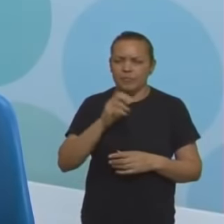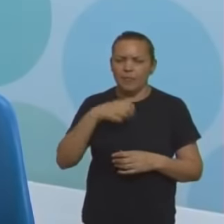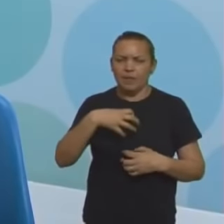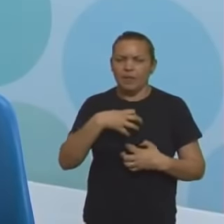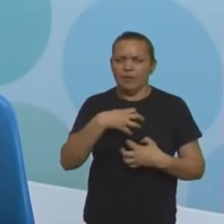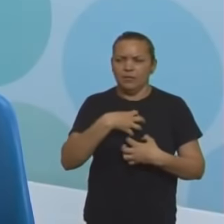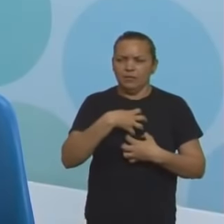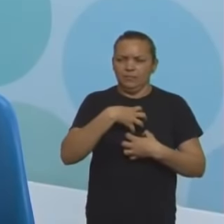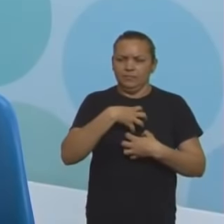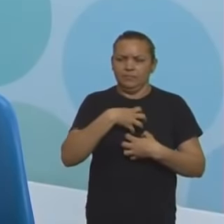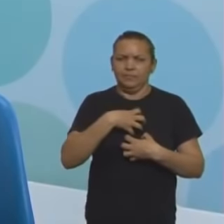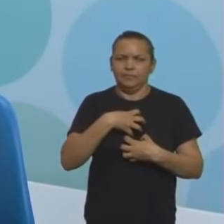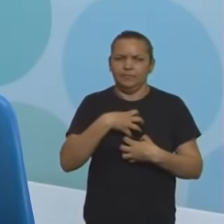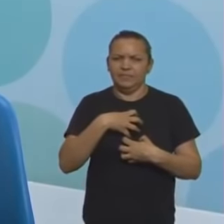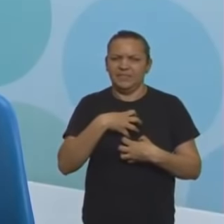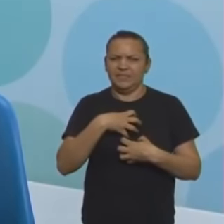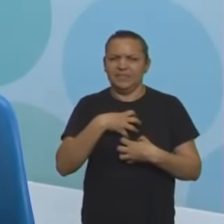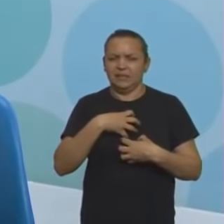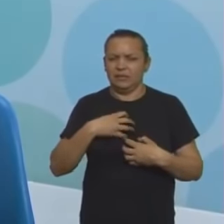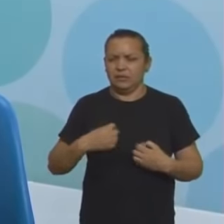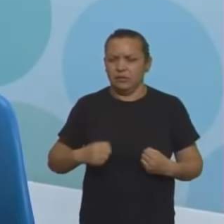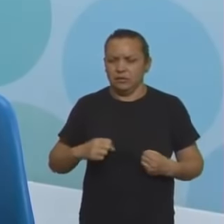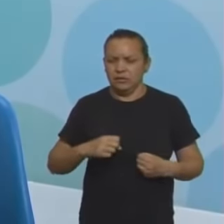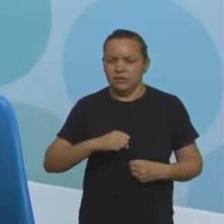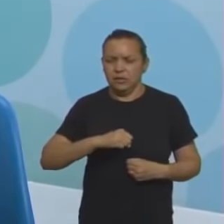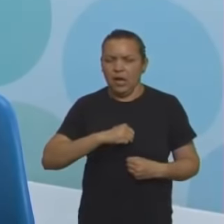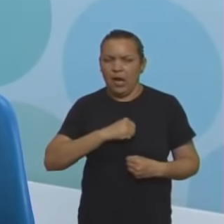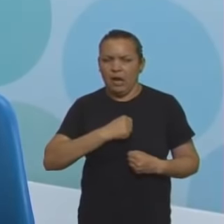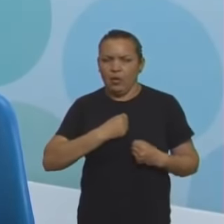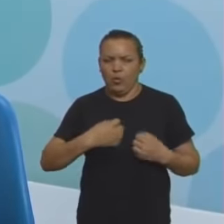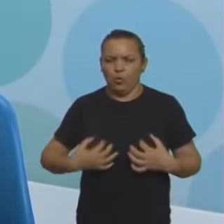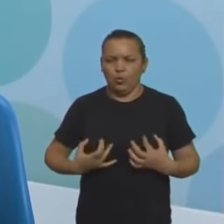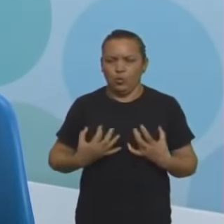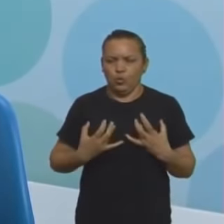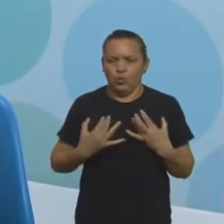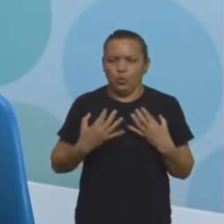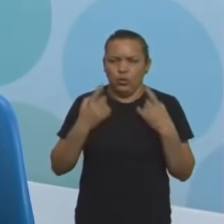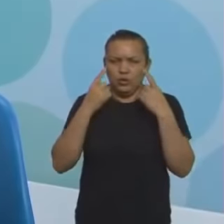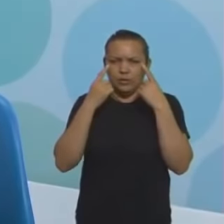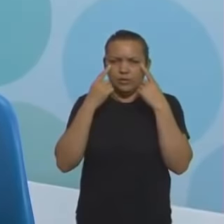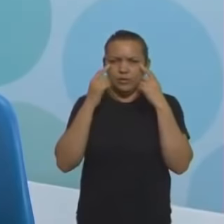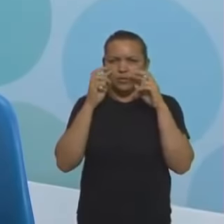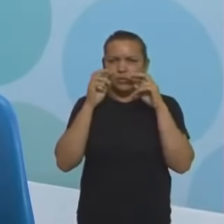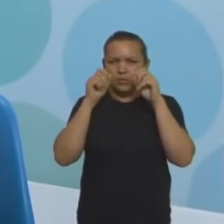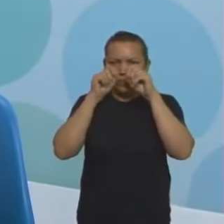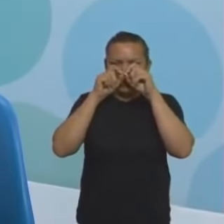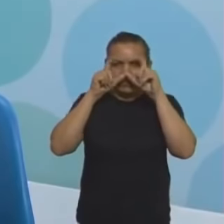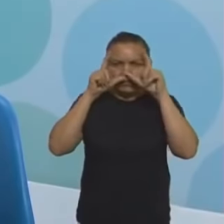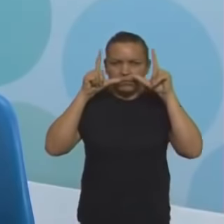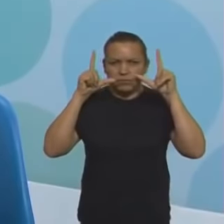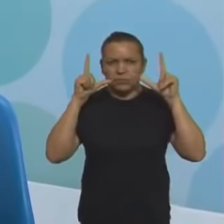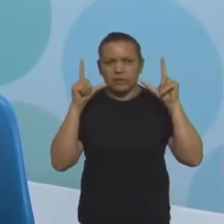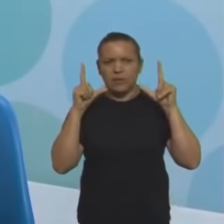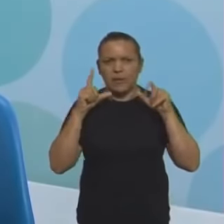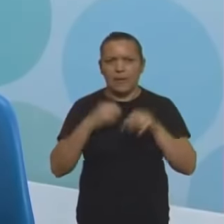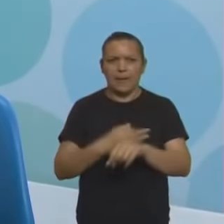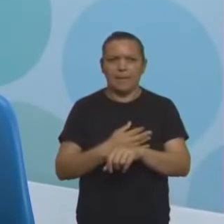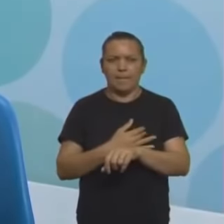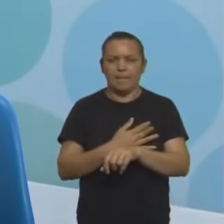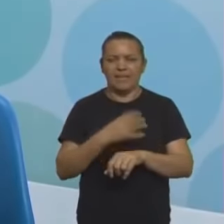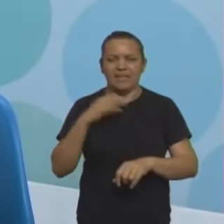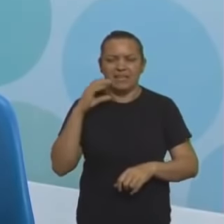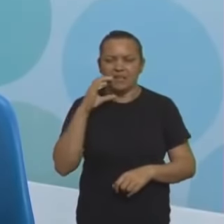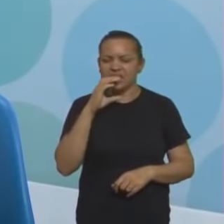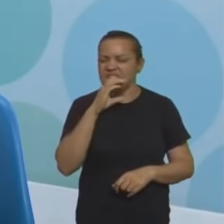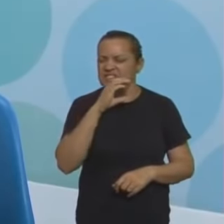sentiu toda aquela raiva. Os olhos começaram a dilatar, a pele ficou